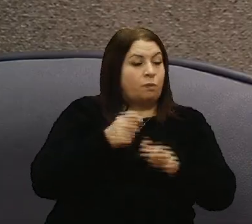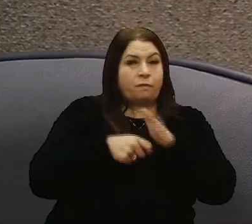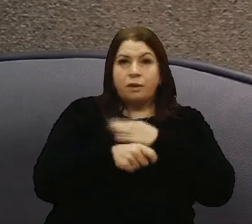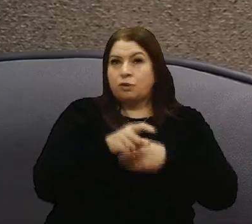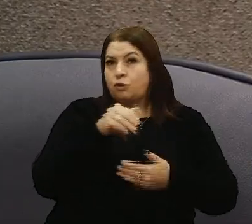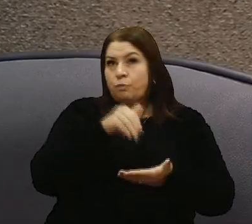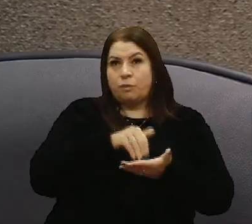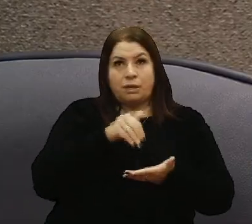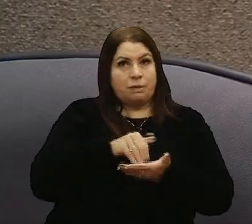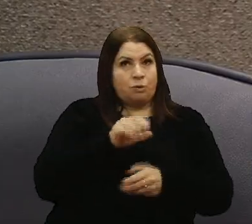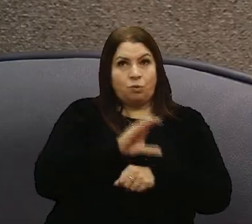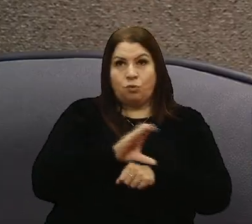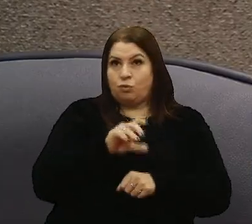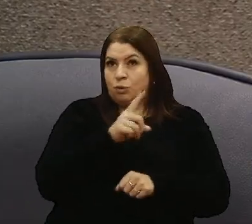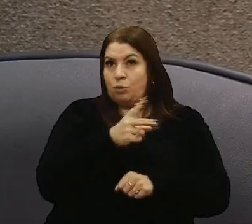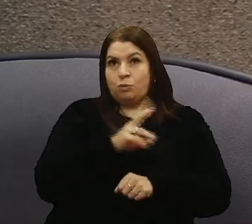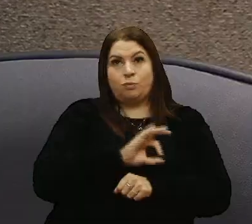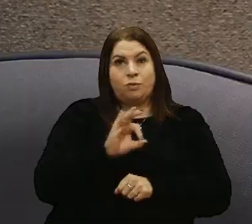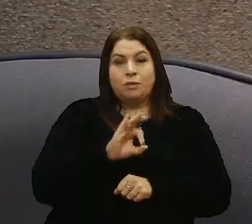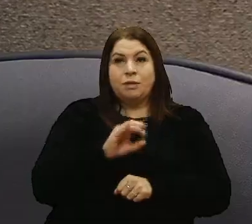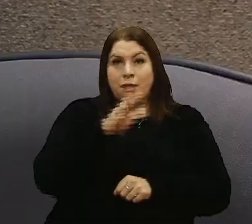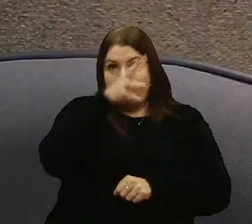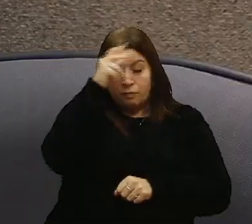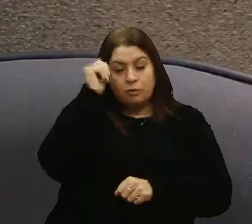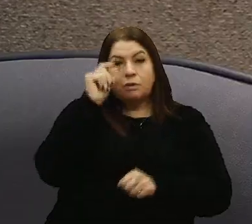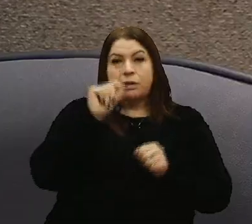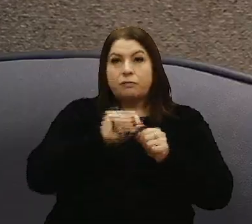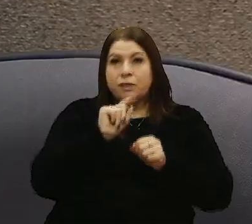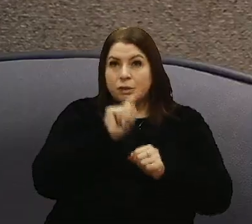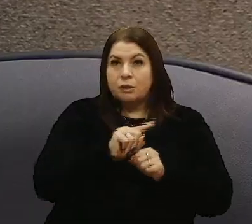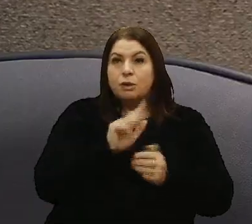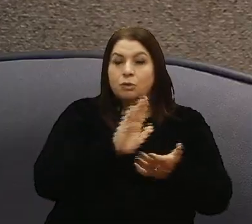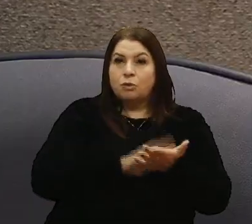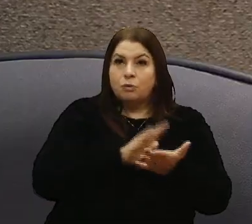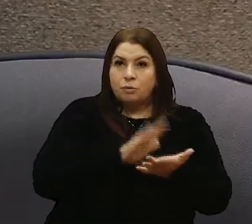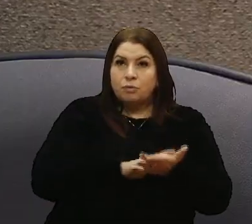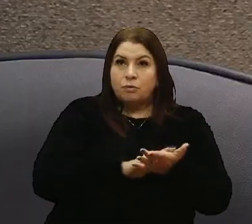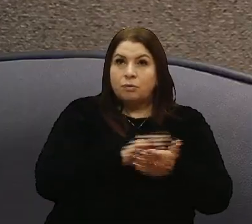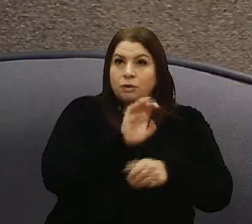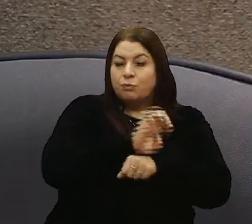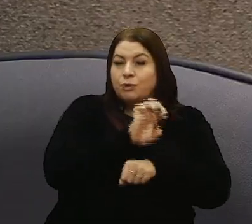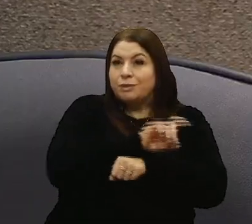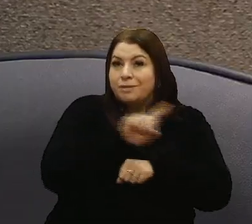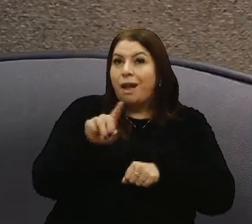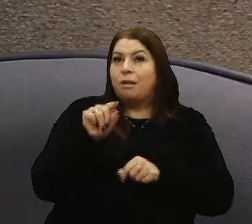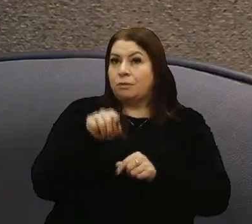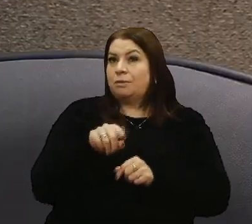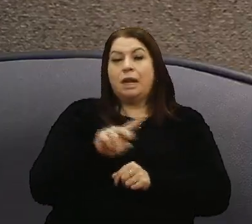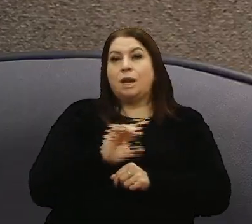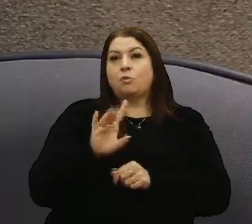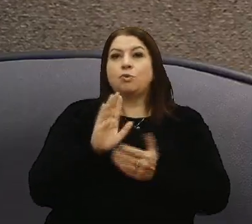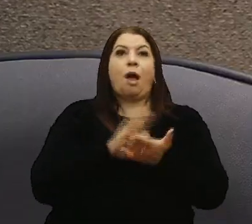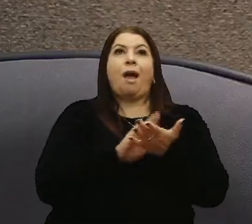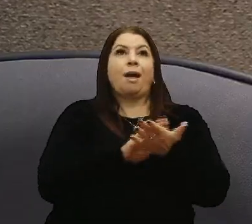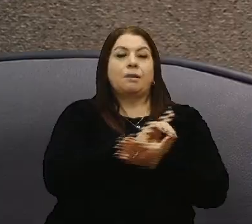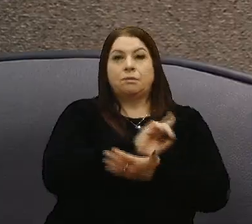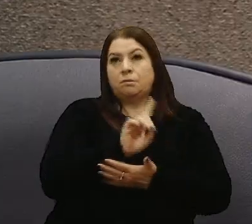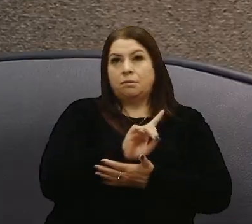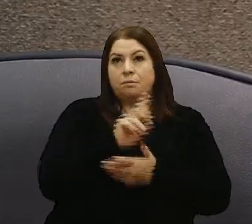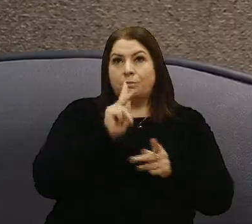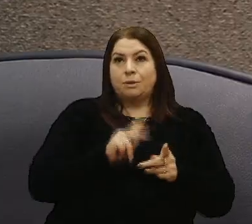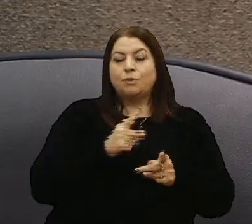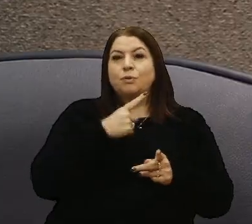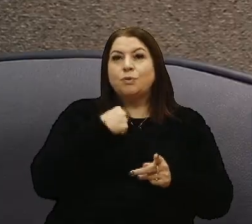mínimo constitucional. E a nossa Prefeitura tem que fazer o quê? Cobrar do Estado isso. E não aplaudir. Porque o pessoal